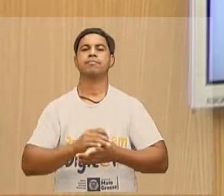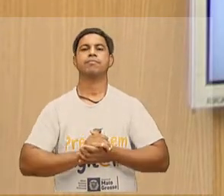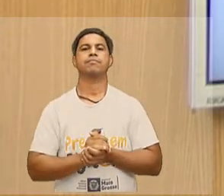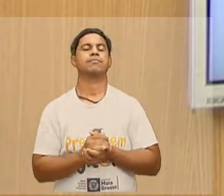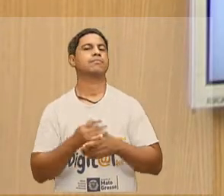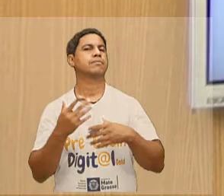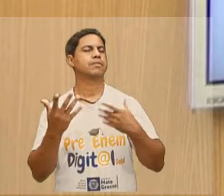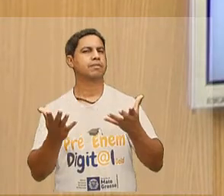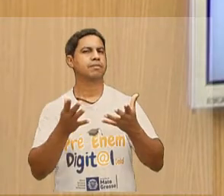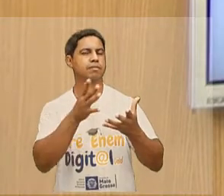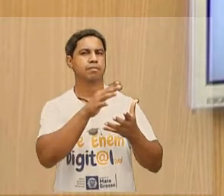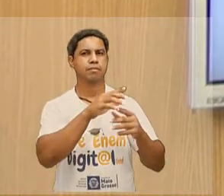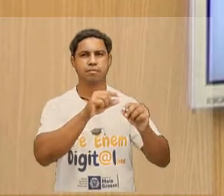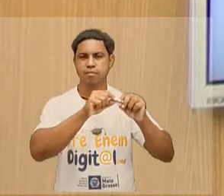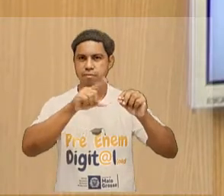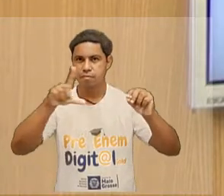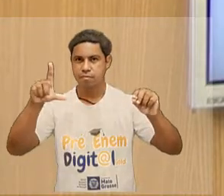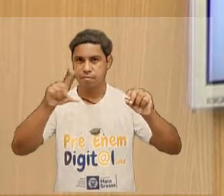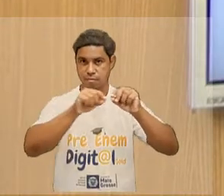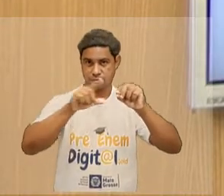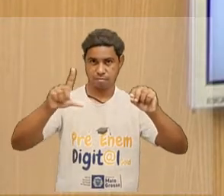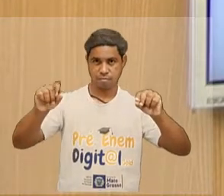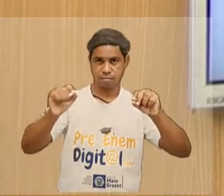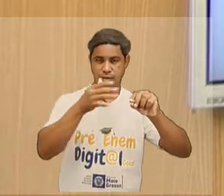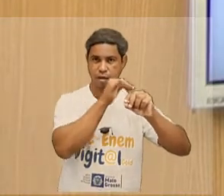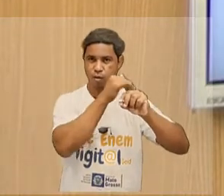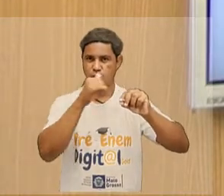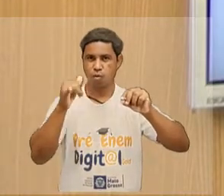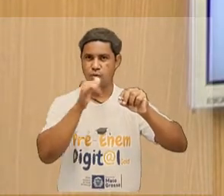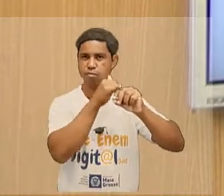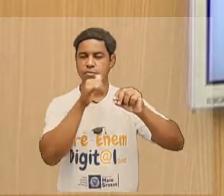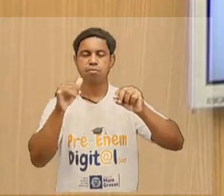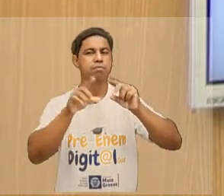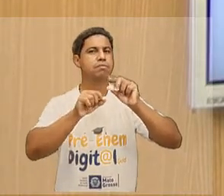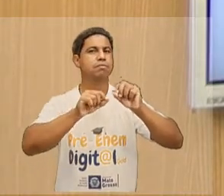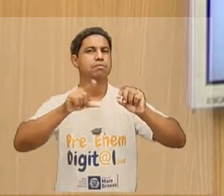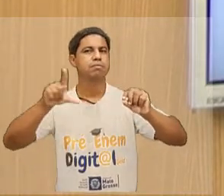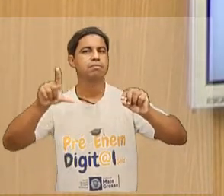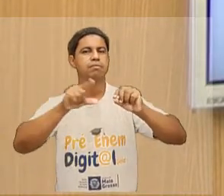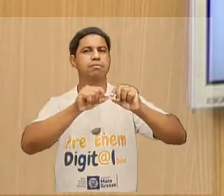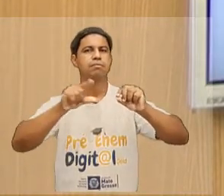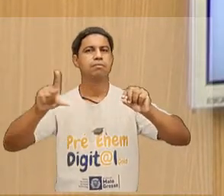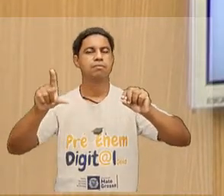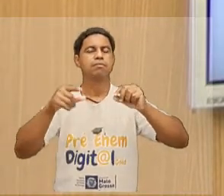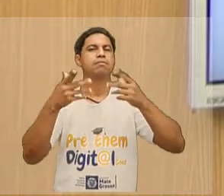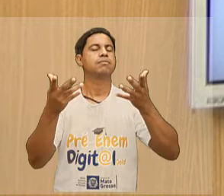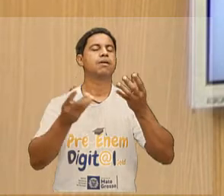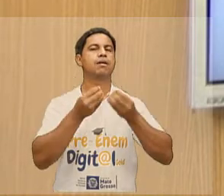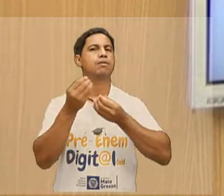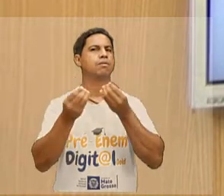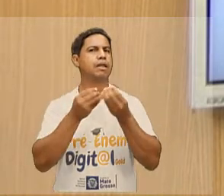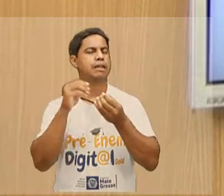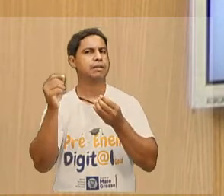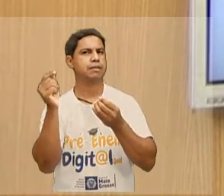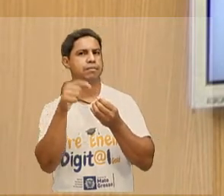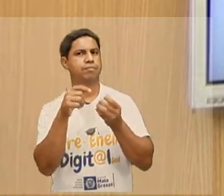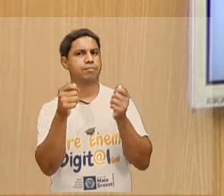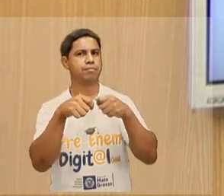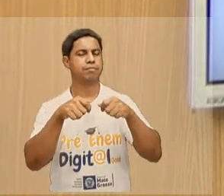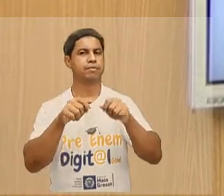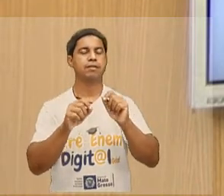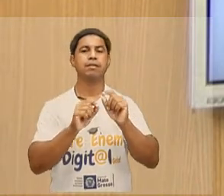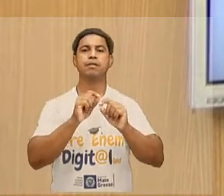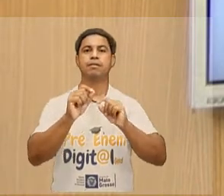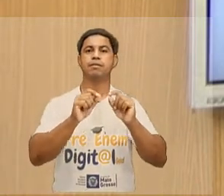Quando a intensidade de corrente elétrica, o que vai acontecer com essa corrente elétrica? Quando esses elétrons, em tese, aqui